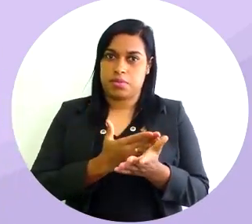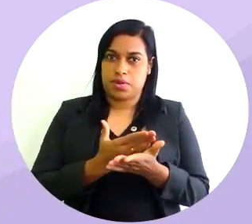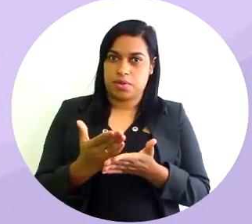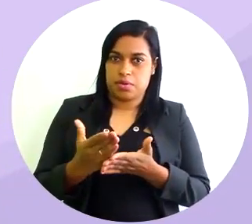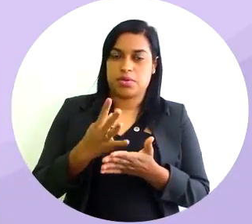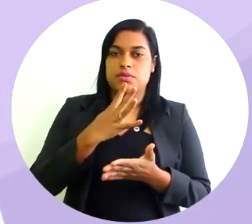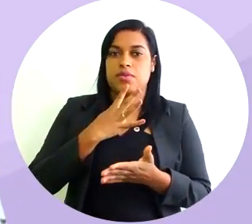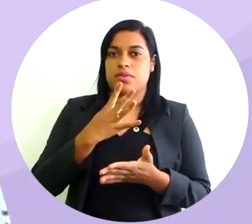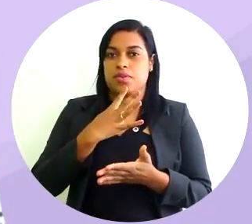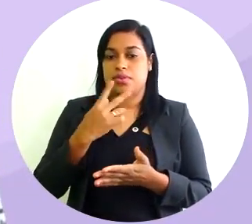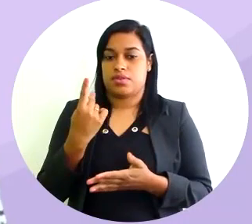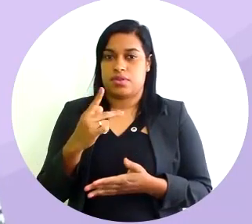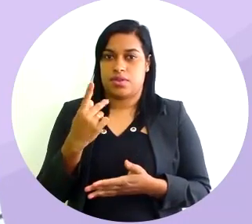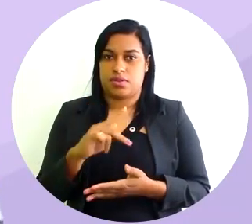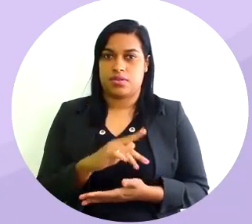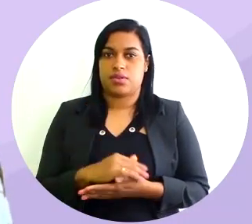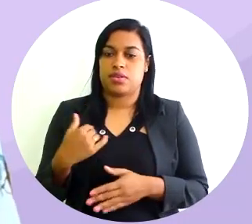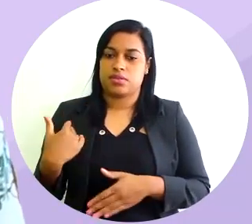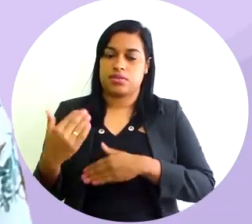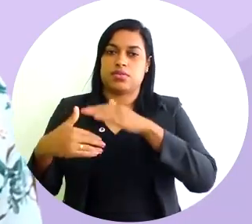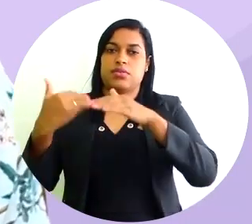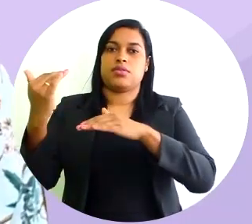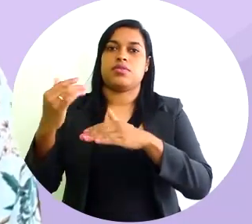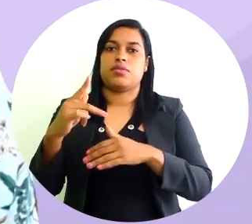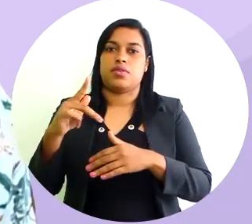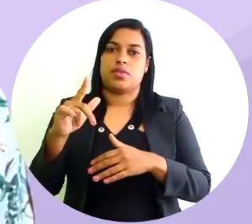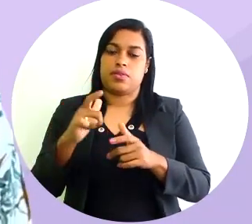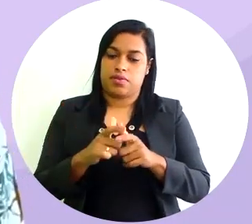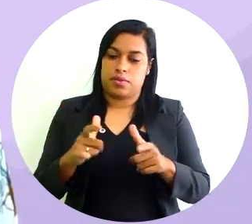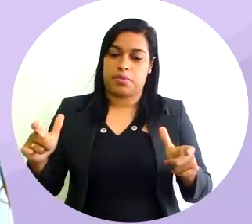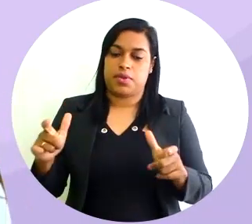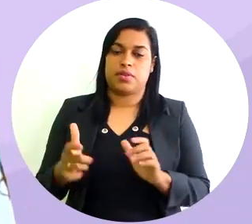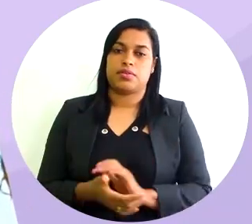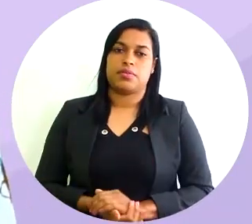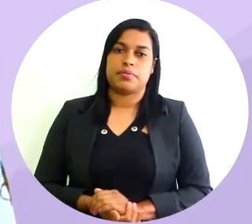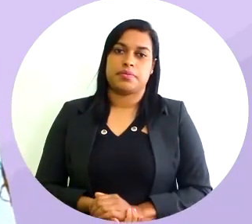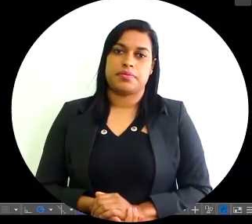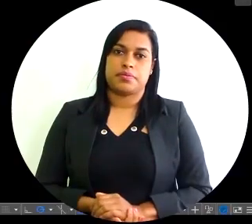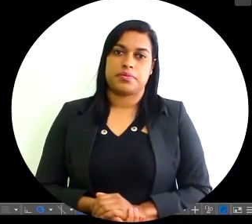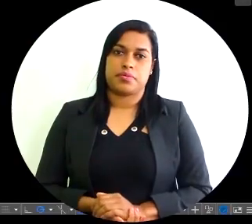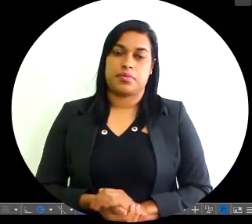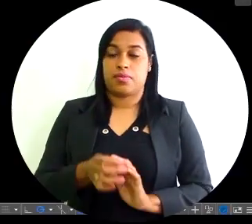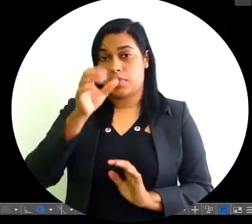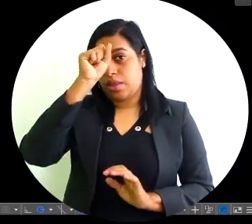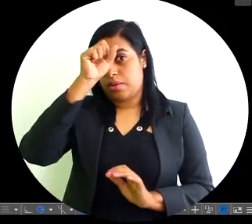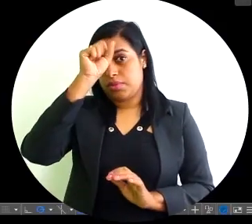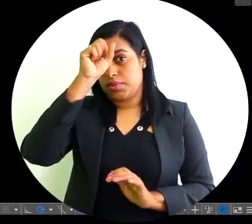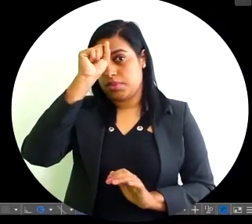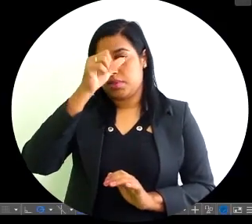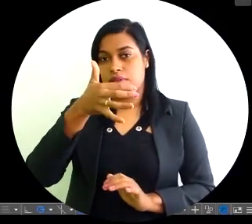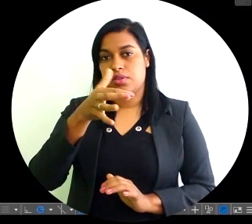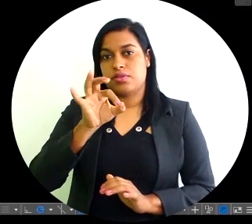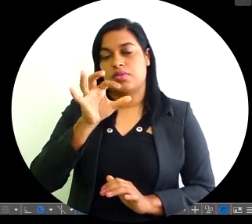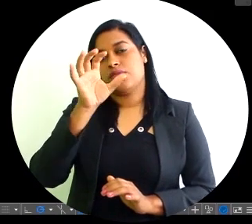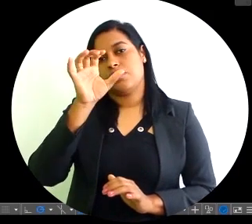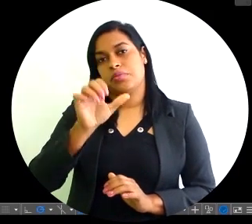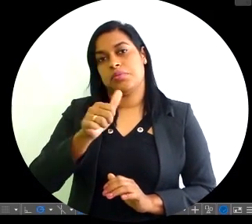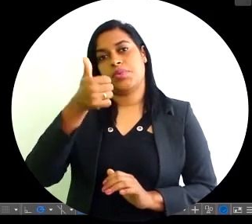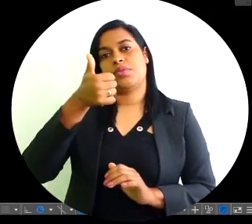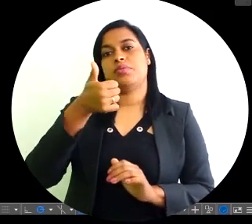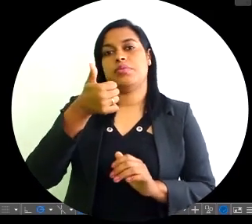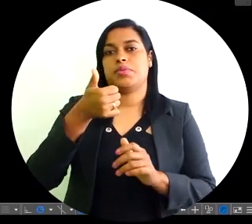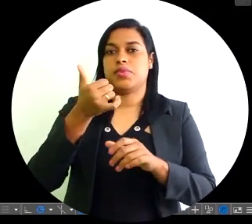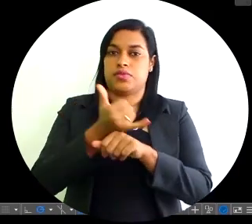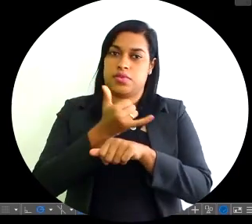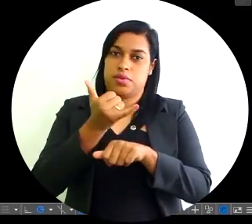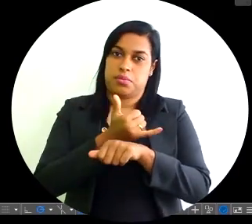Vamos lá para começar a conhecer essa interface e desenvolver a planta. Então nós vamos aprender as 10